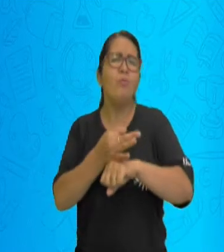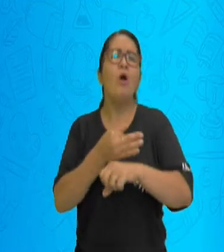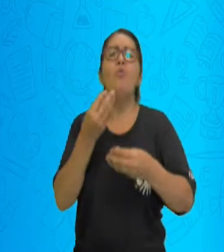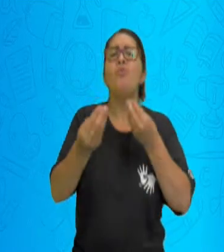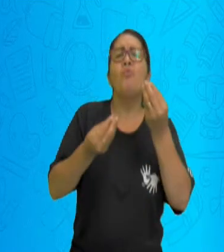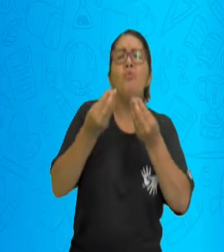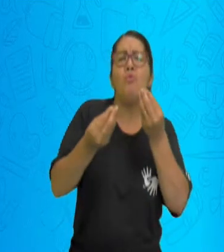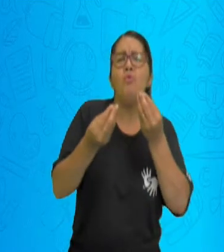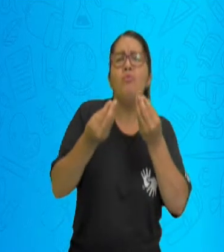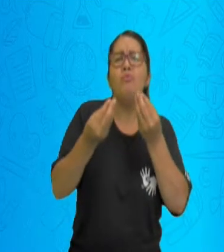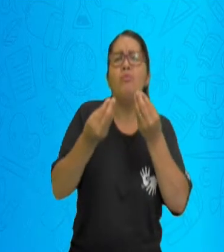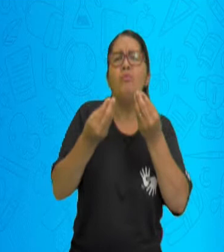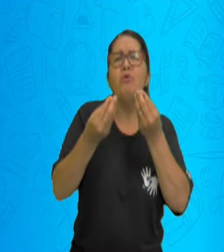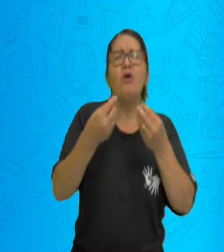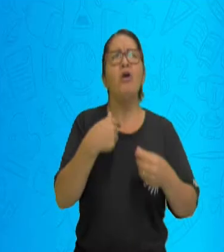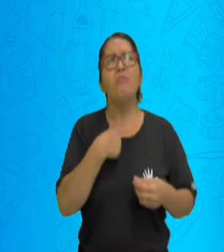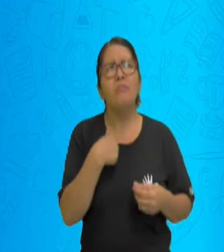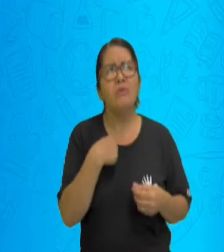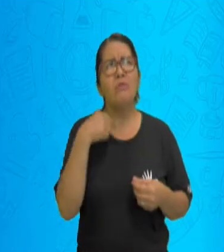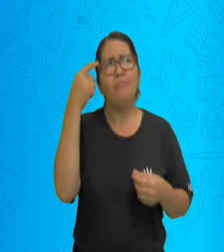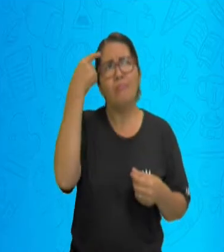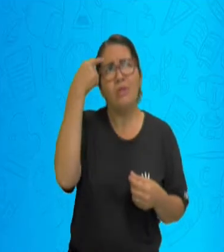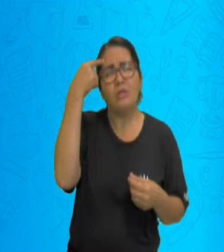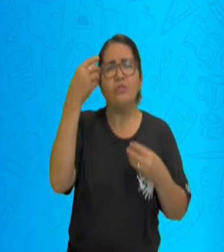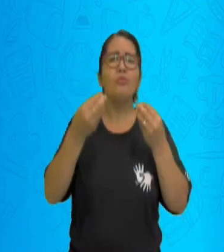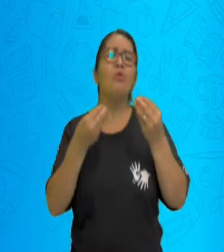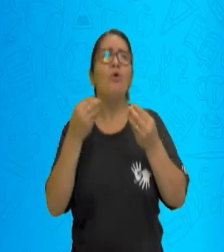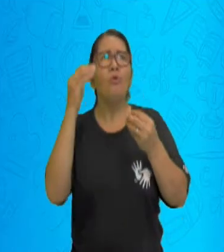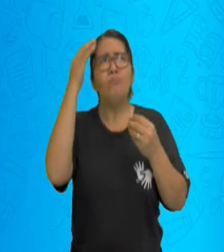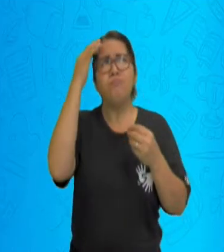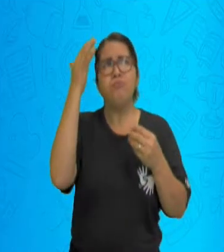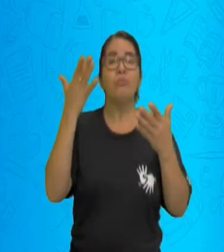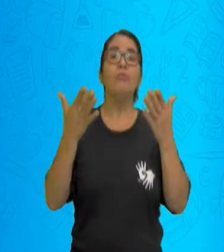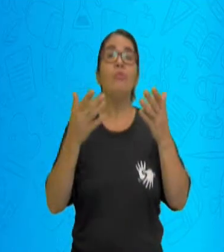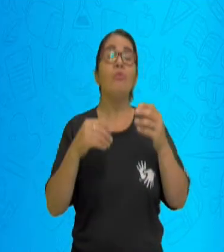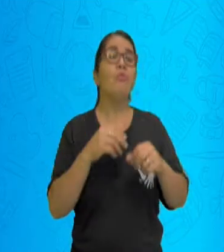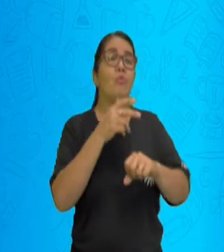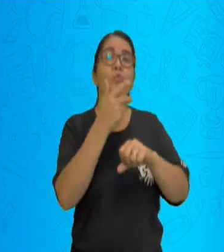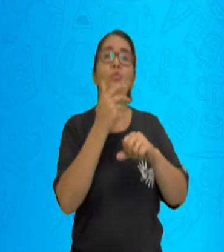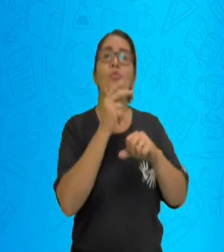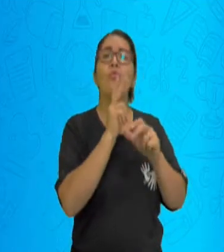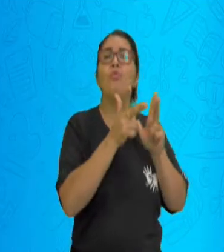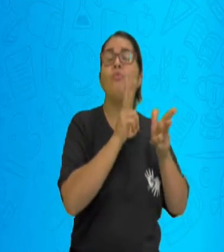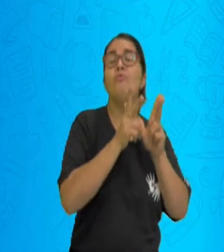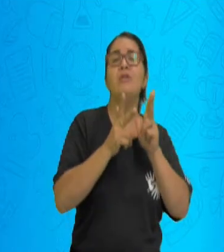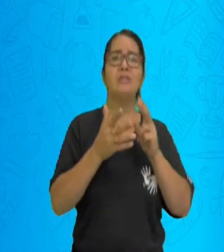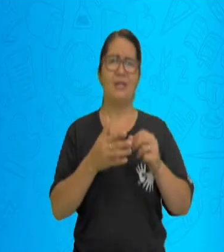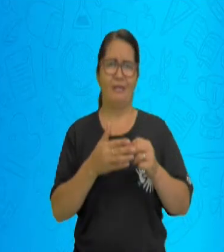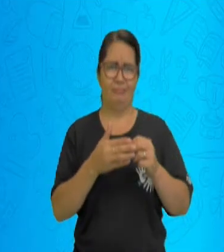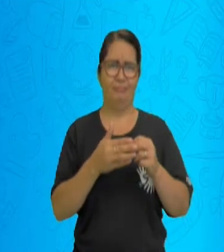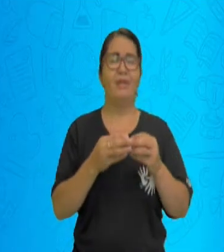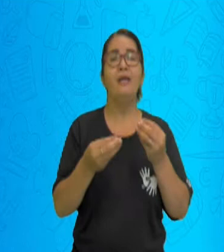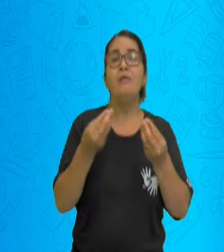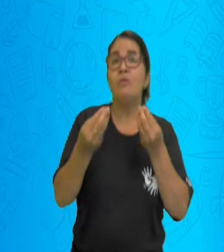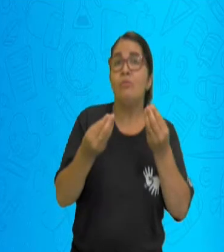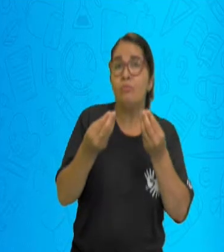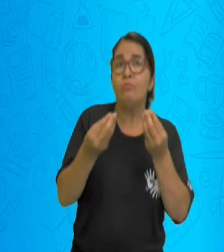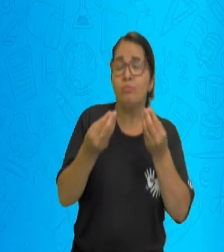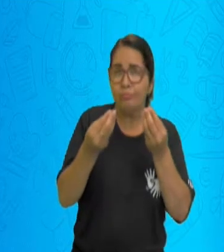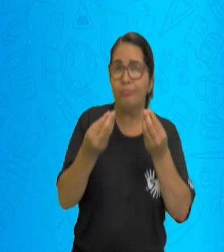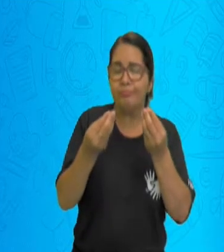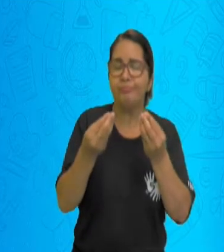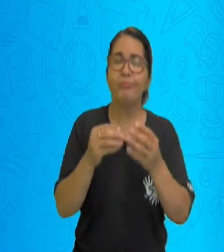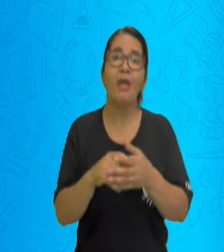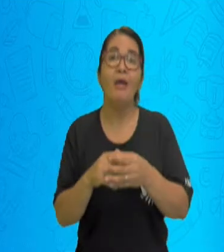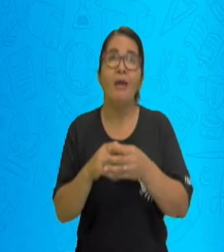aplicada com mais, digamos, rebuscada. Sim, você